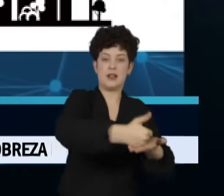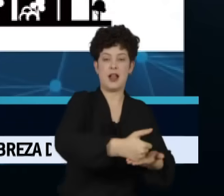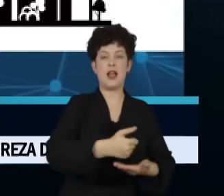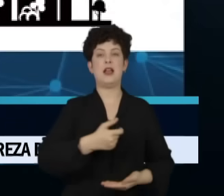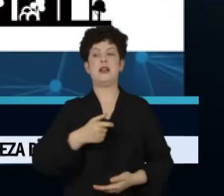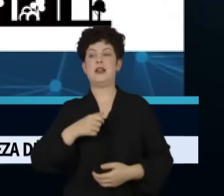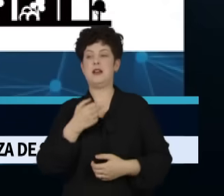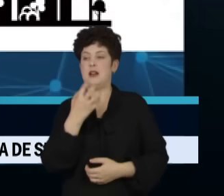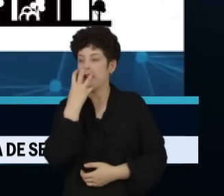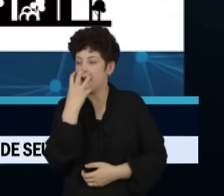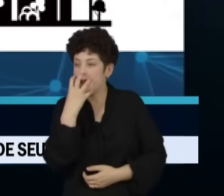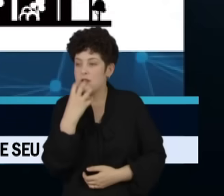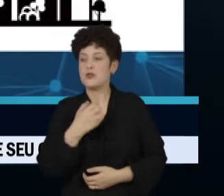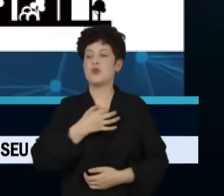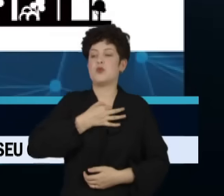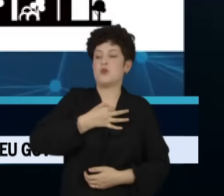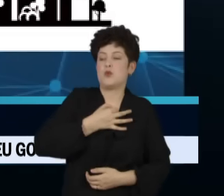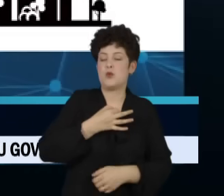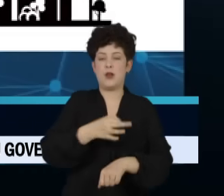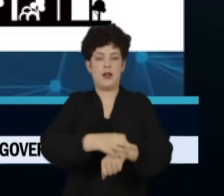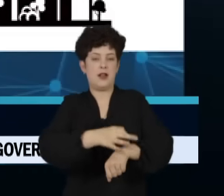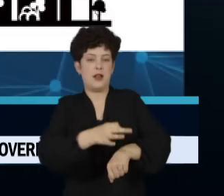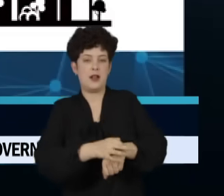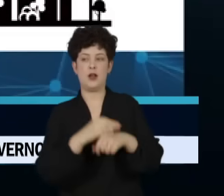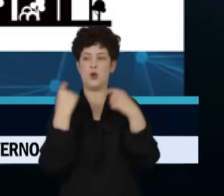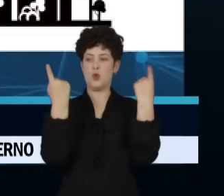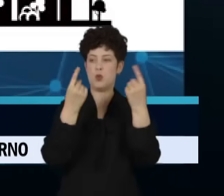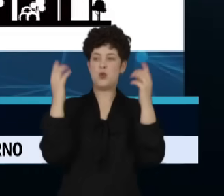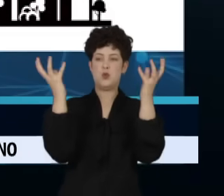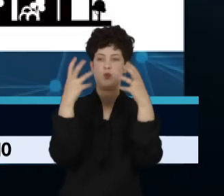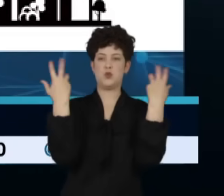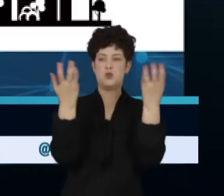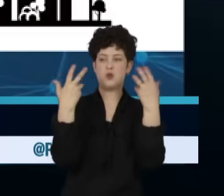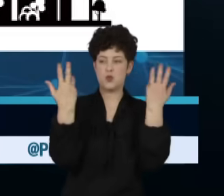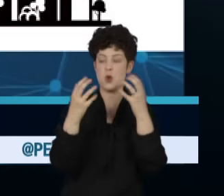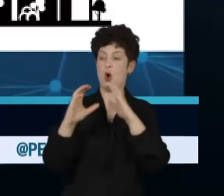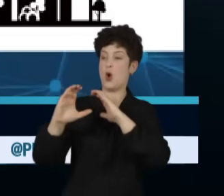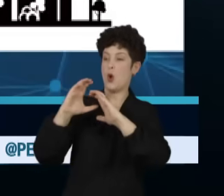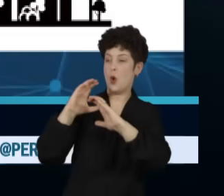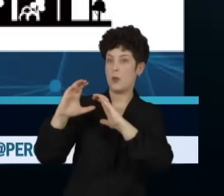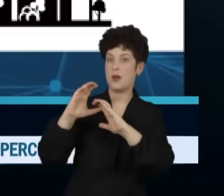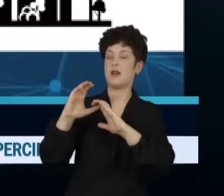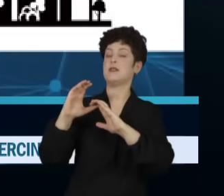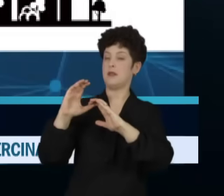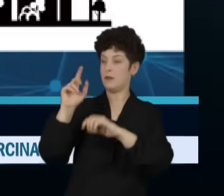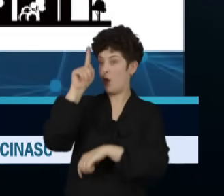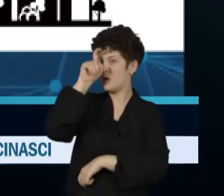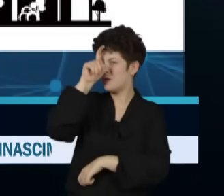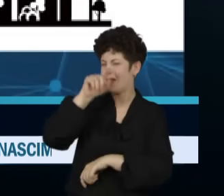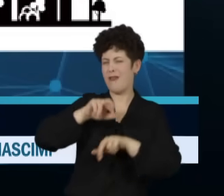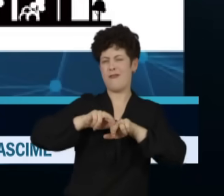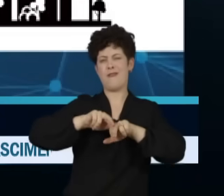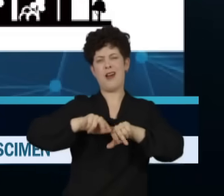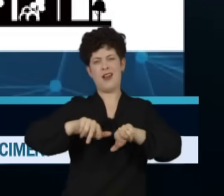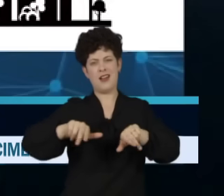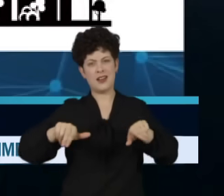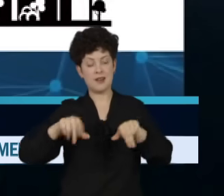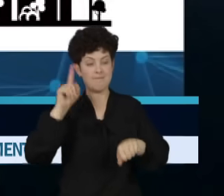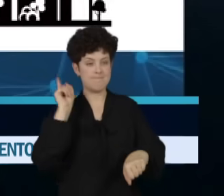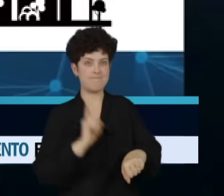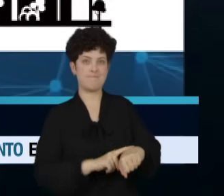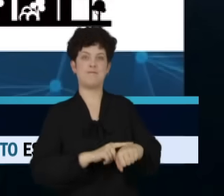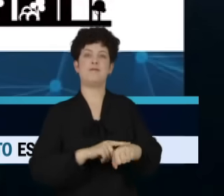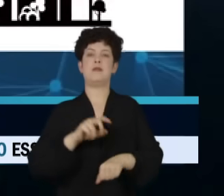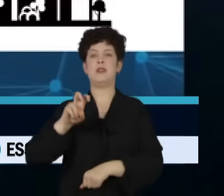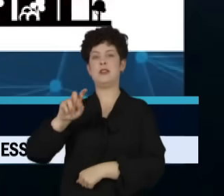conectadas, relógios. As ambulâncias podem ter comunicação com hospitais e muito mais. As ondas